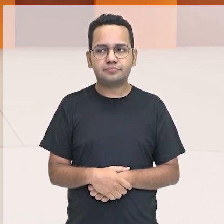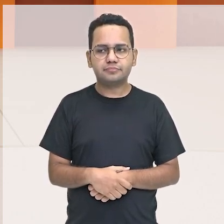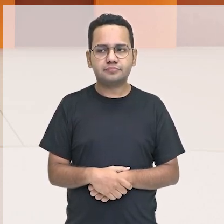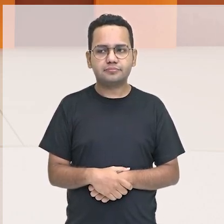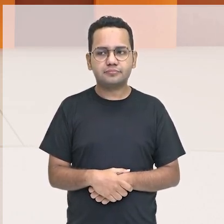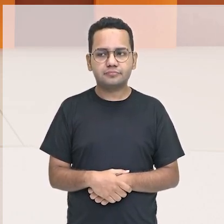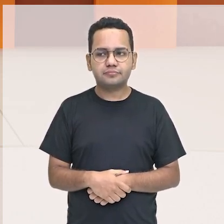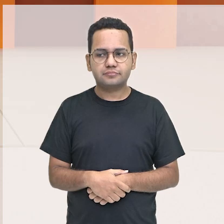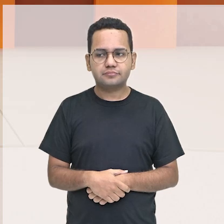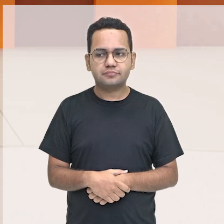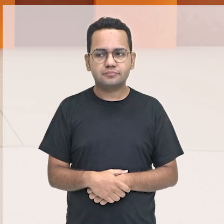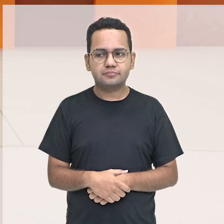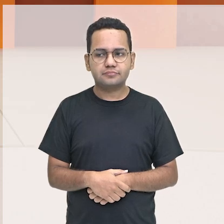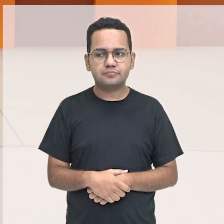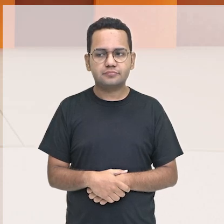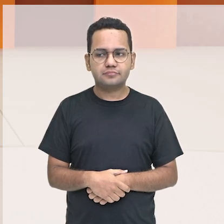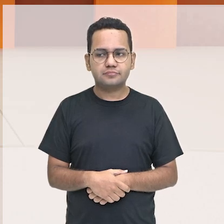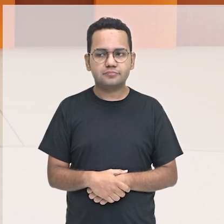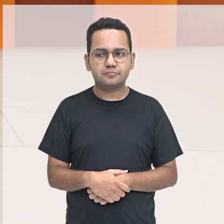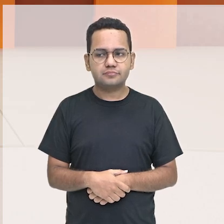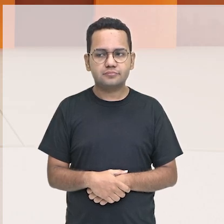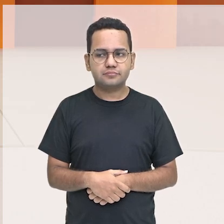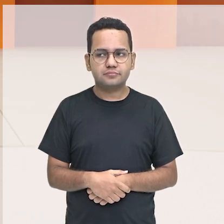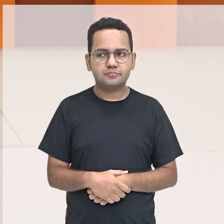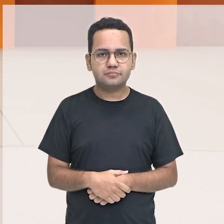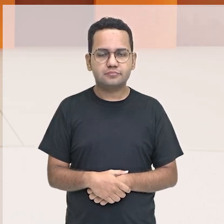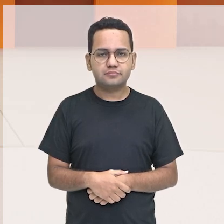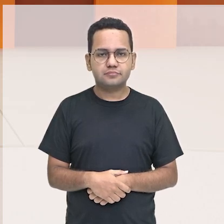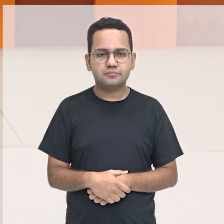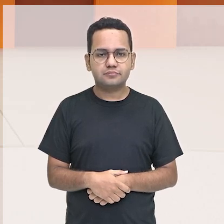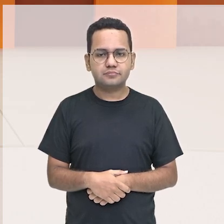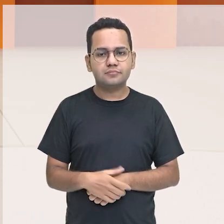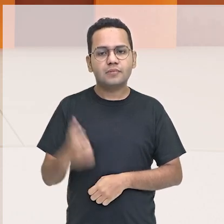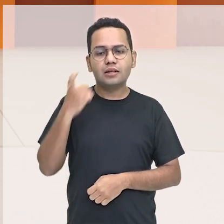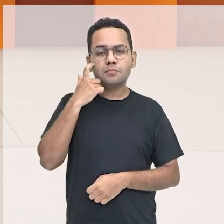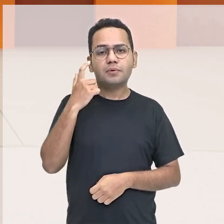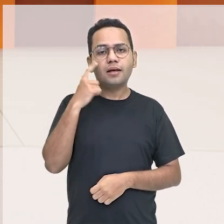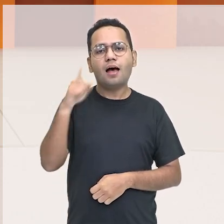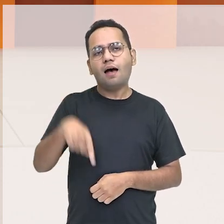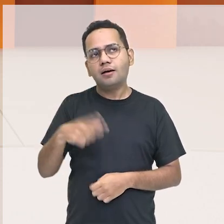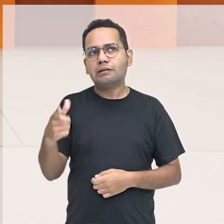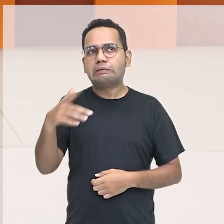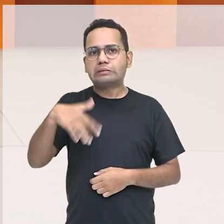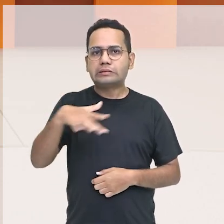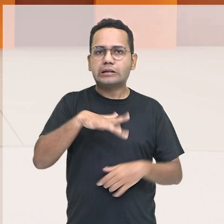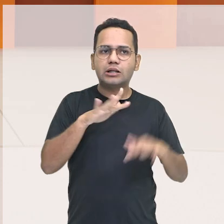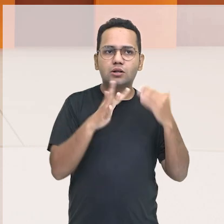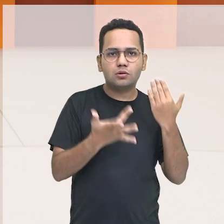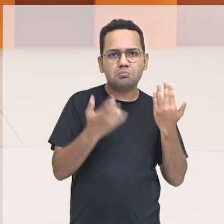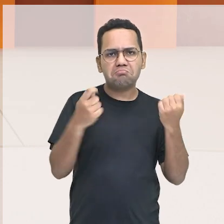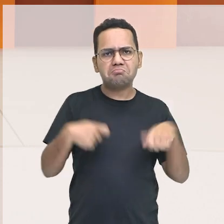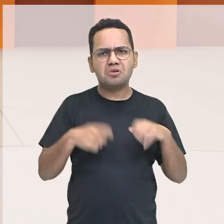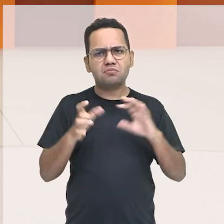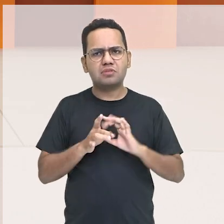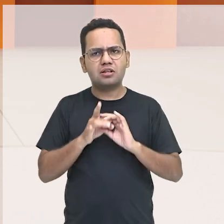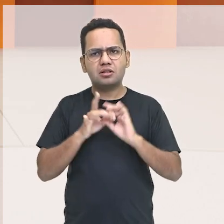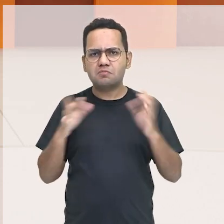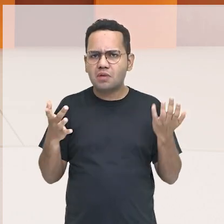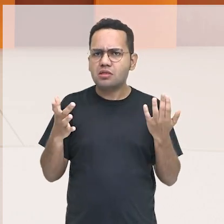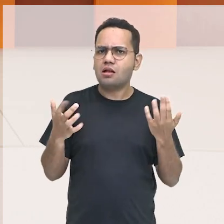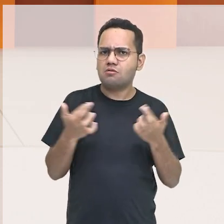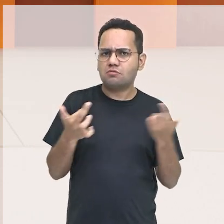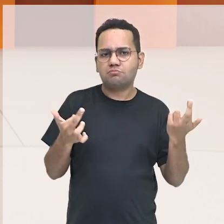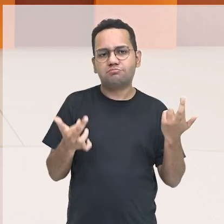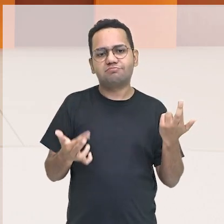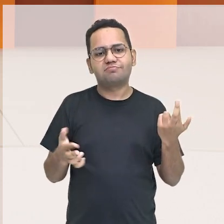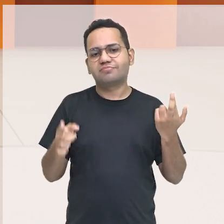de comunicação podem trazer a tua liberdade, né, mas, na realidade, muitas vezes ele